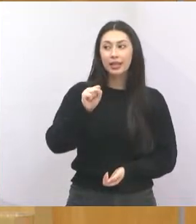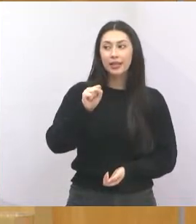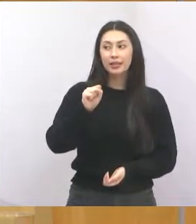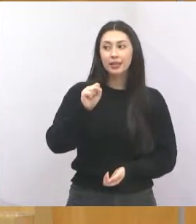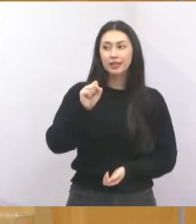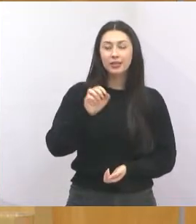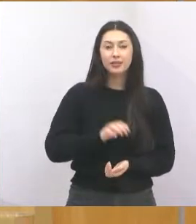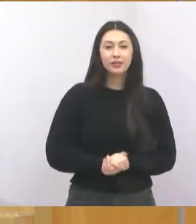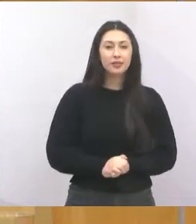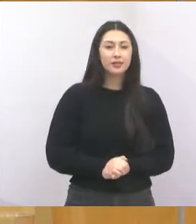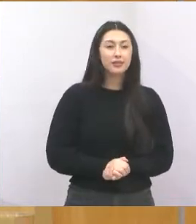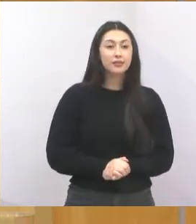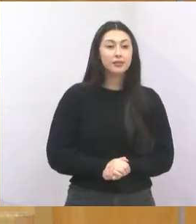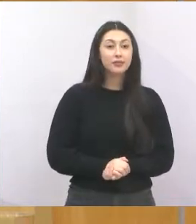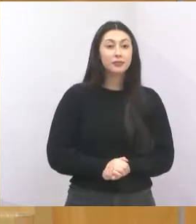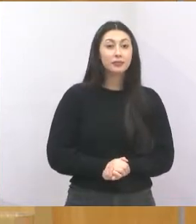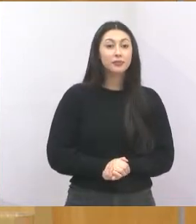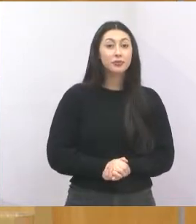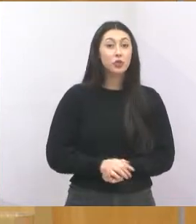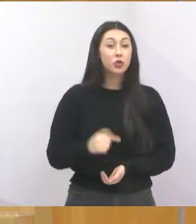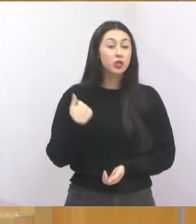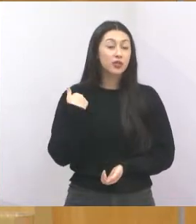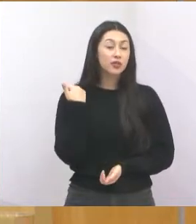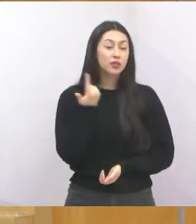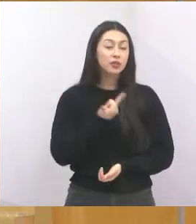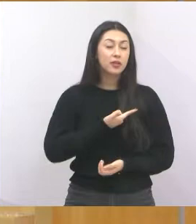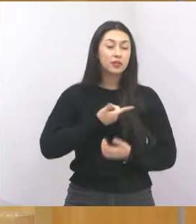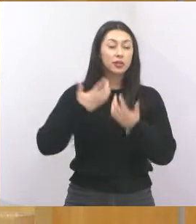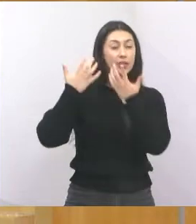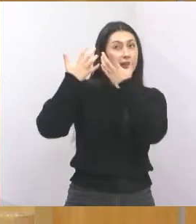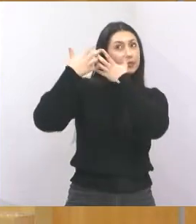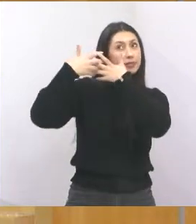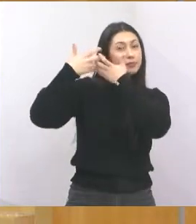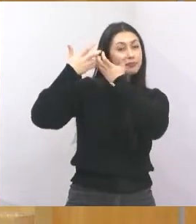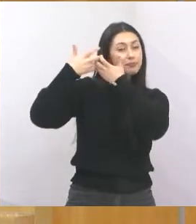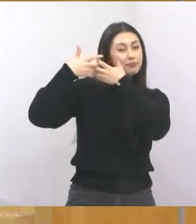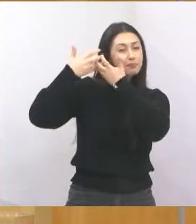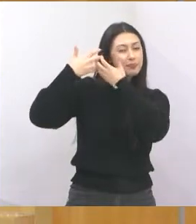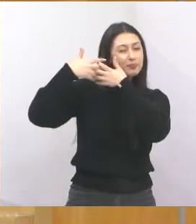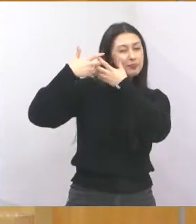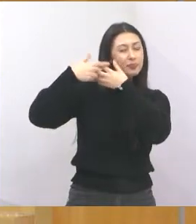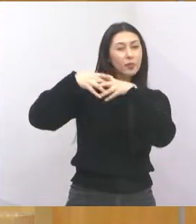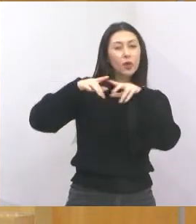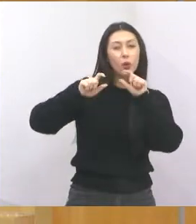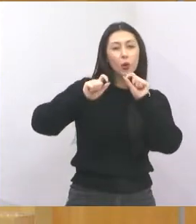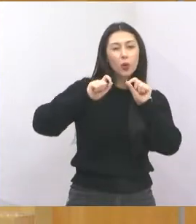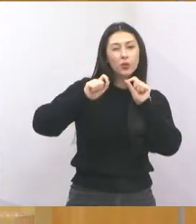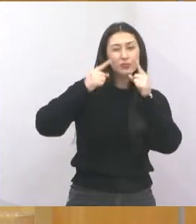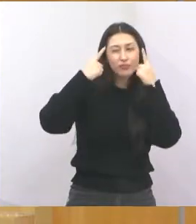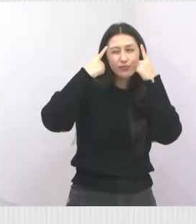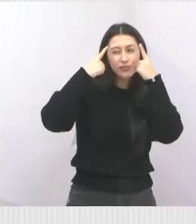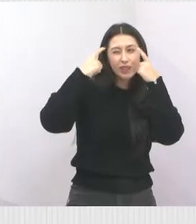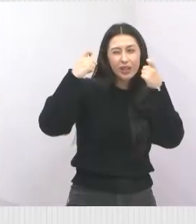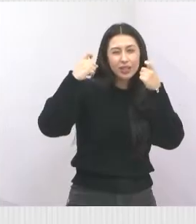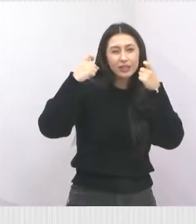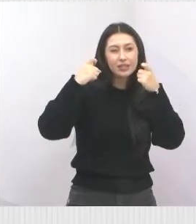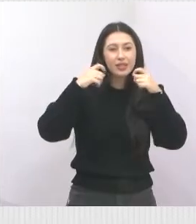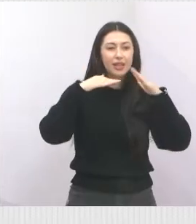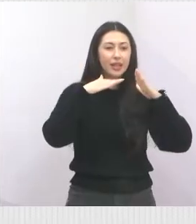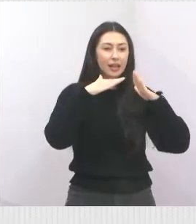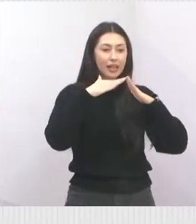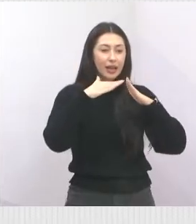nós fazemos uma ampla reflexão é sobre a violência doméstica